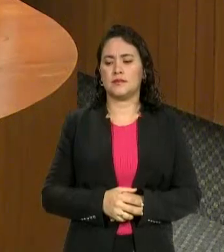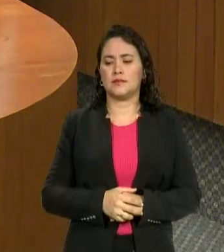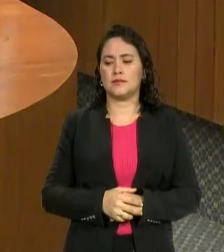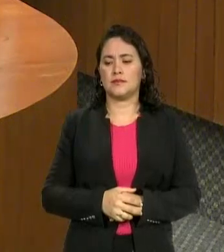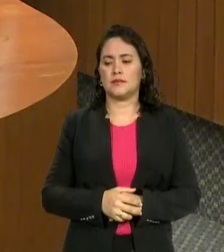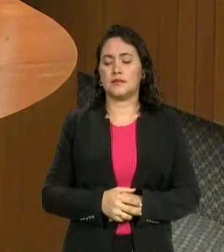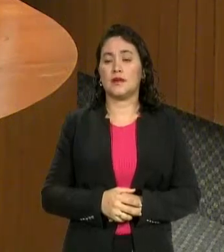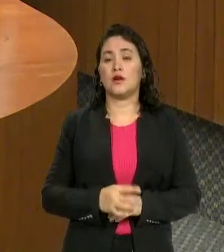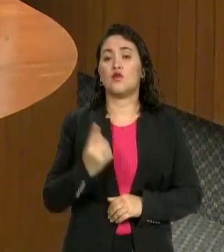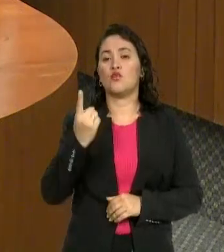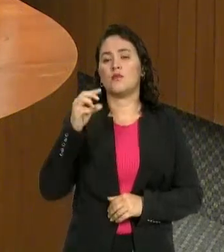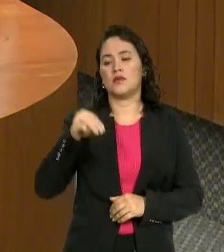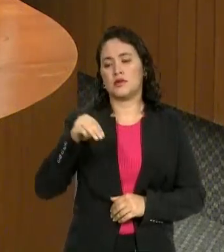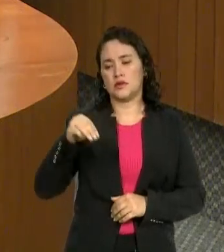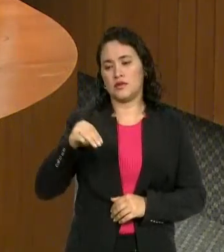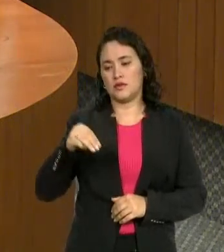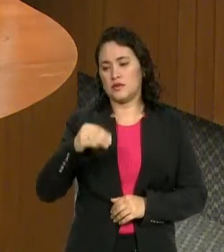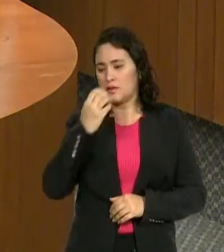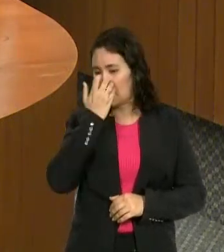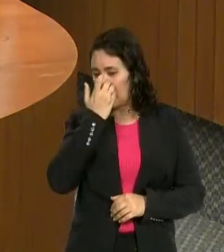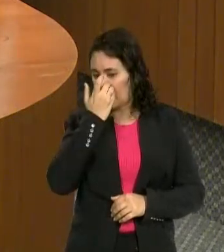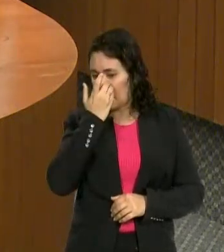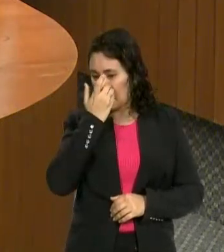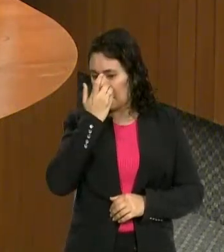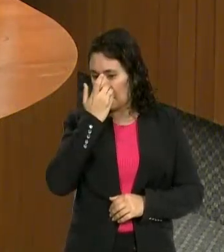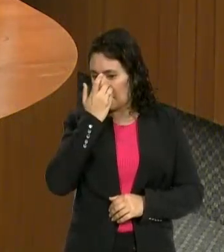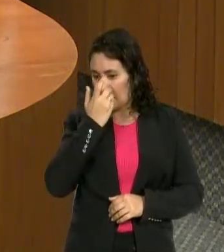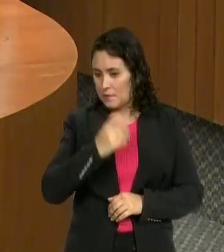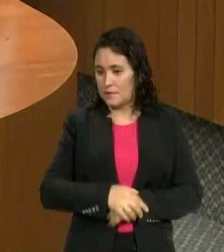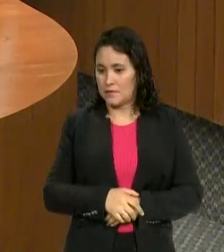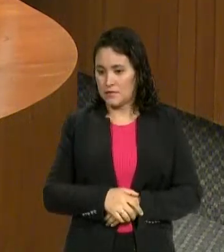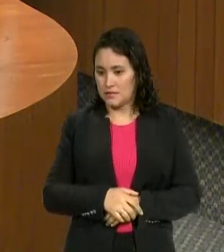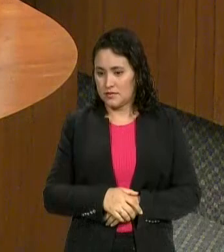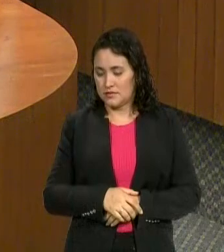Mais um minuto para o deputado Iglesias.